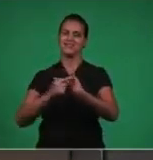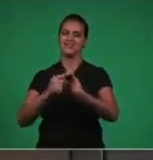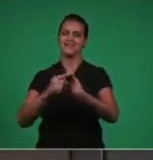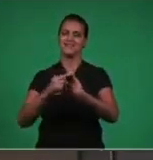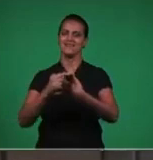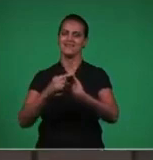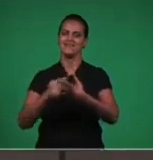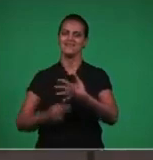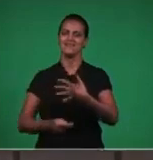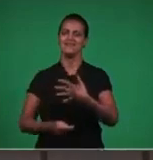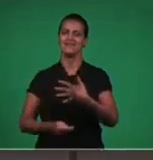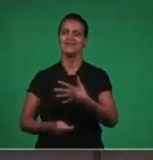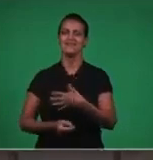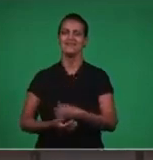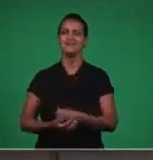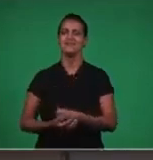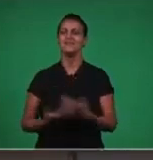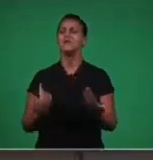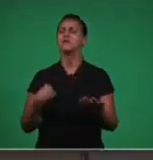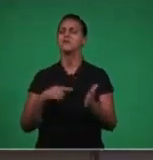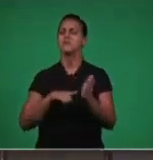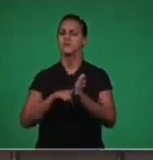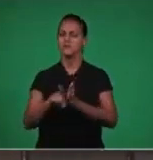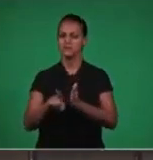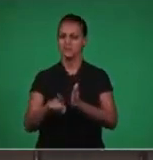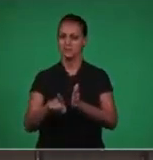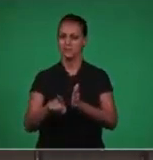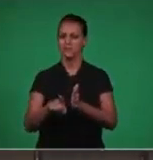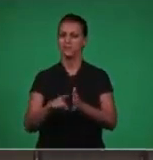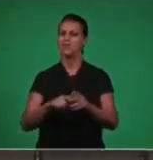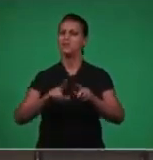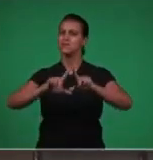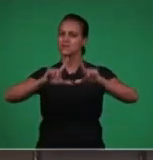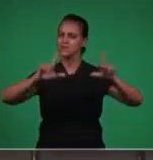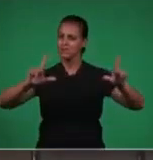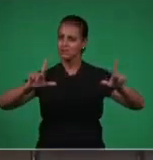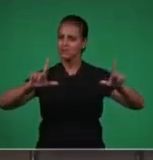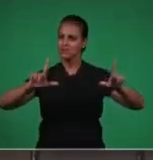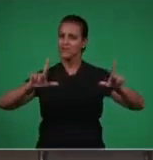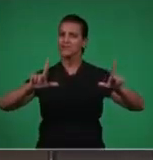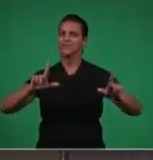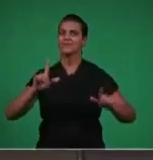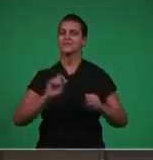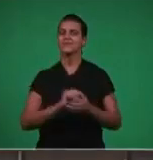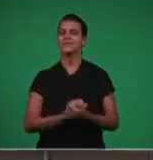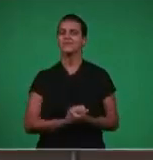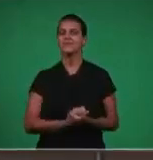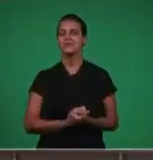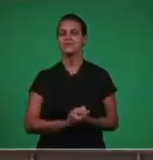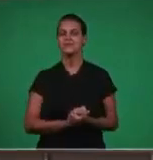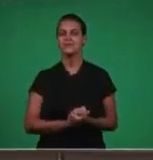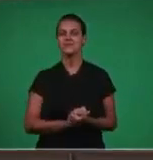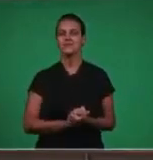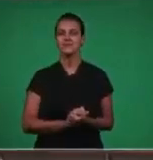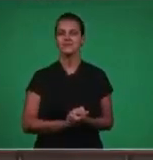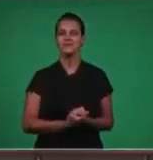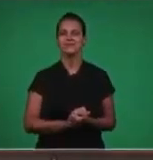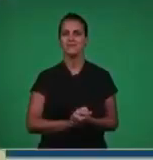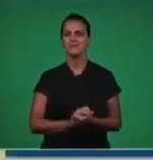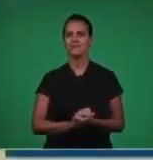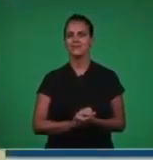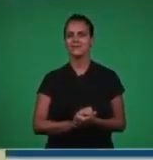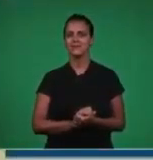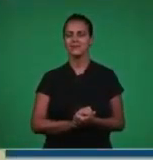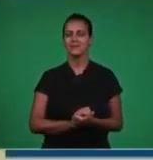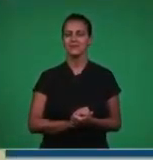Eu vou colocar aqui um esquemazinho rápido. Vamos botar? Vamos? Aqui. Então a obra criadora